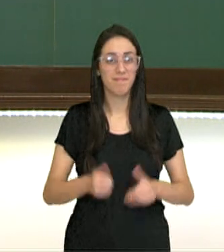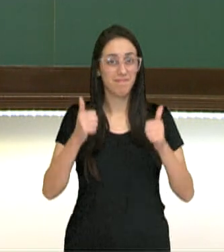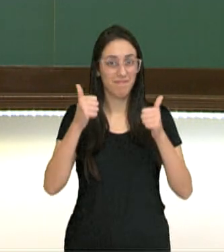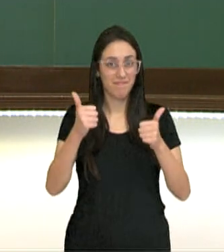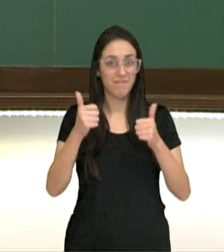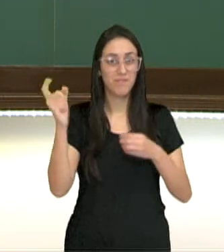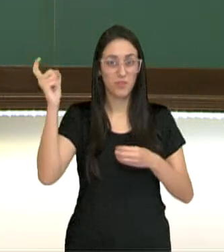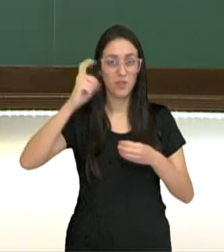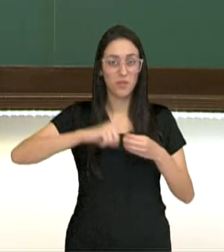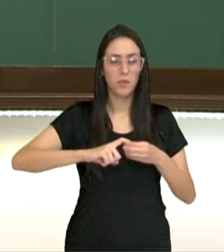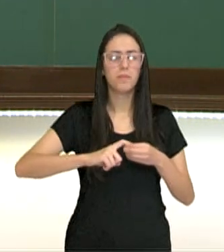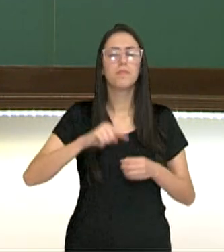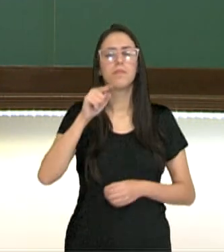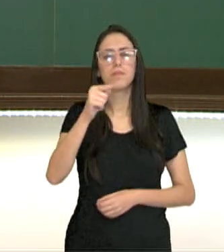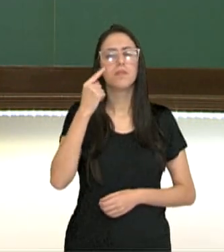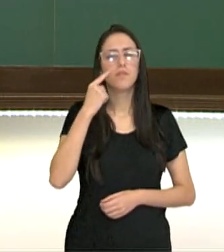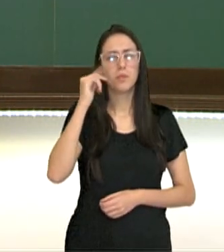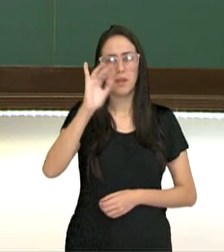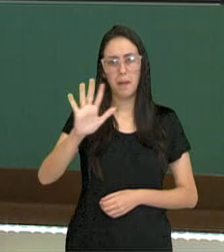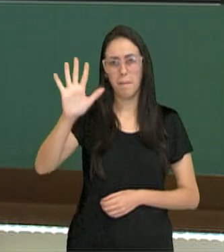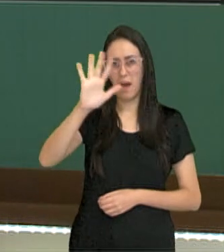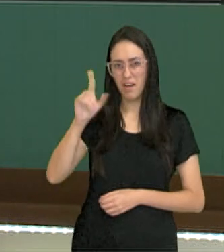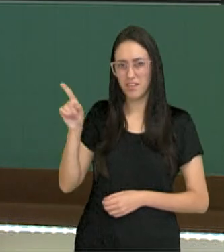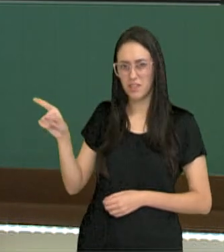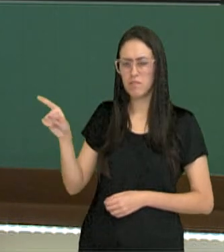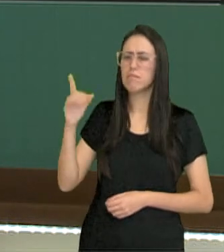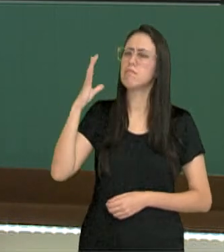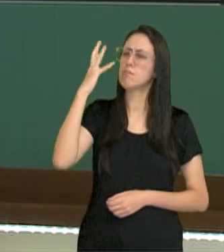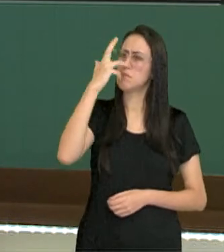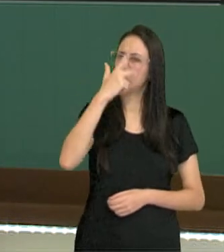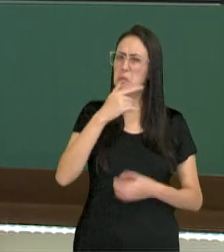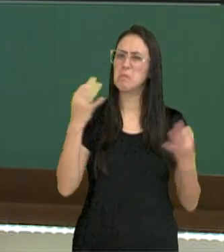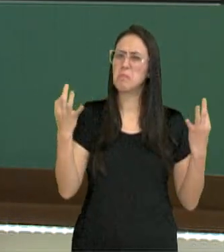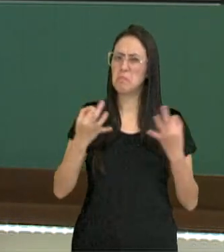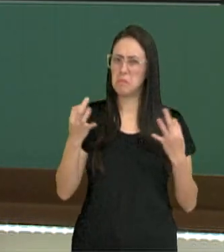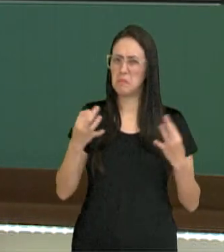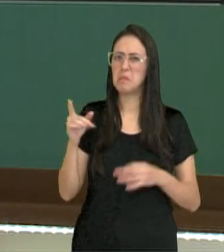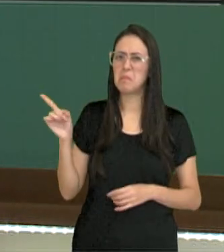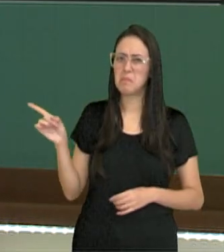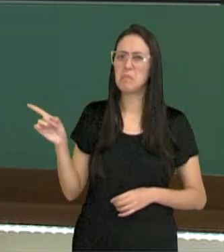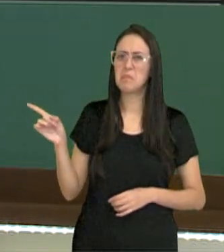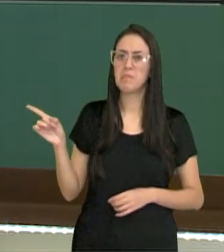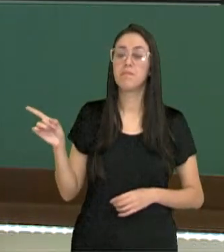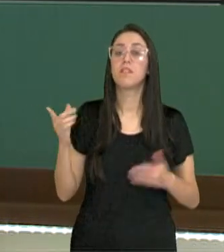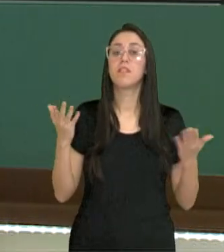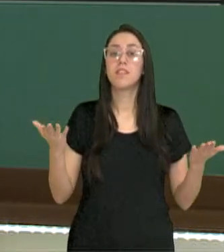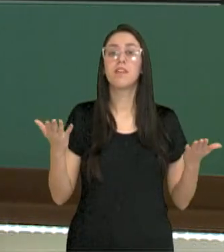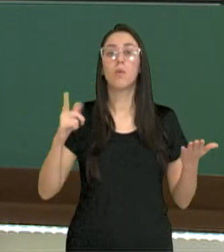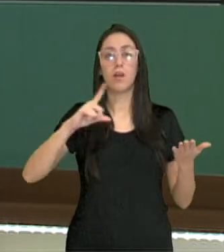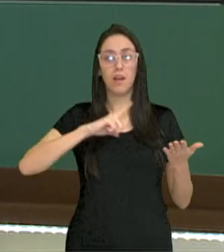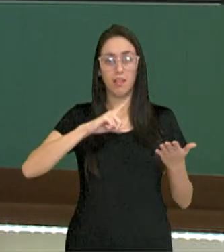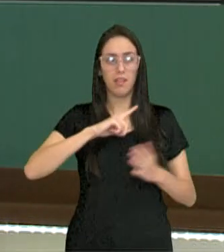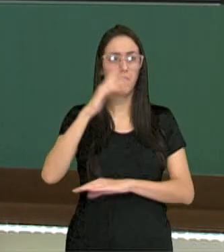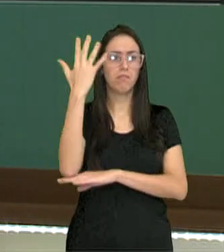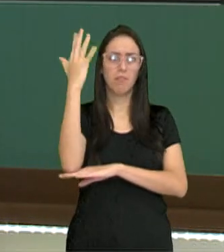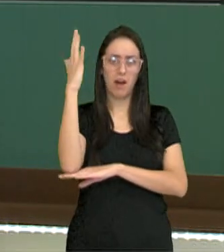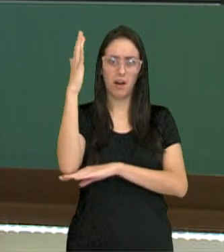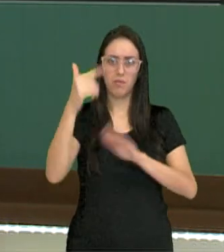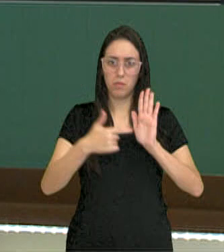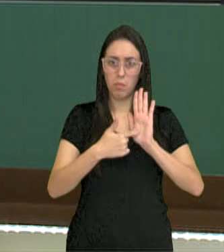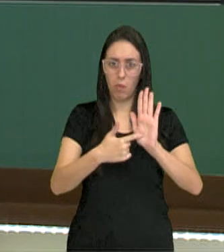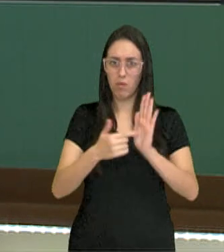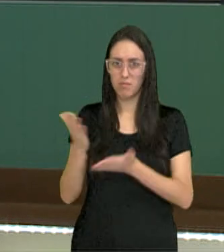Retornamos. Então você reparou bem nessa imagem, na beleza que ela apresenta? Então aqui no centro nós temos bem